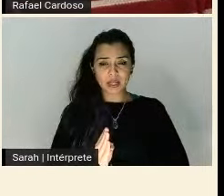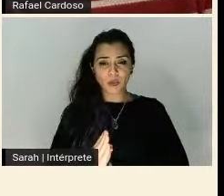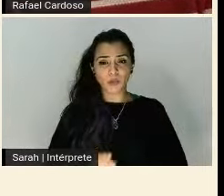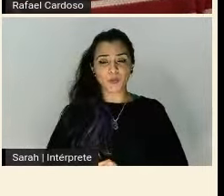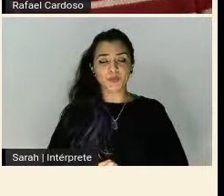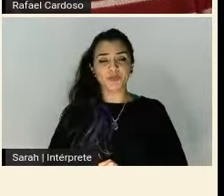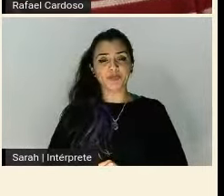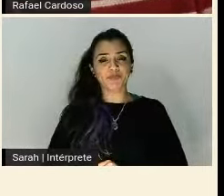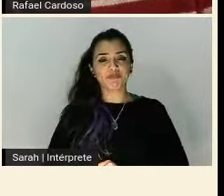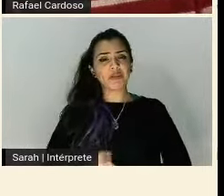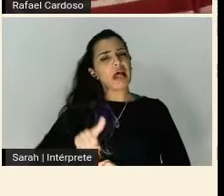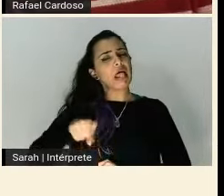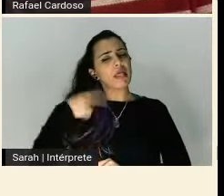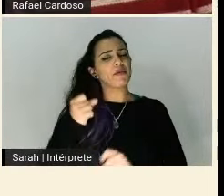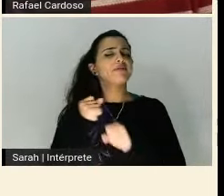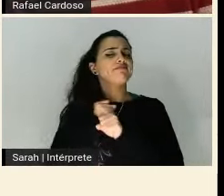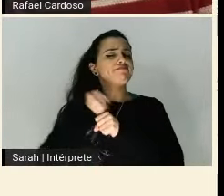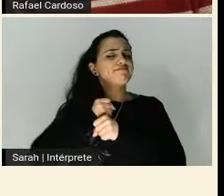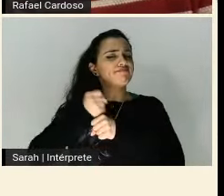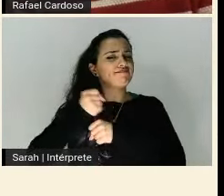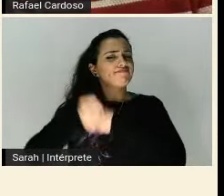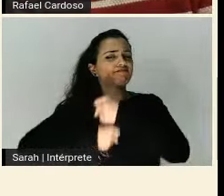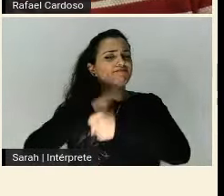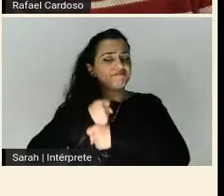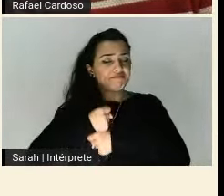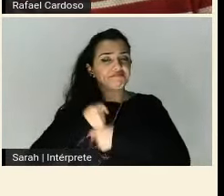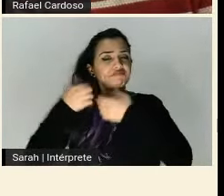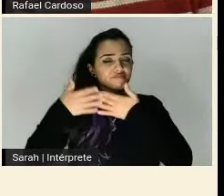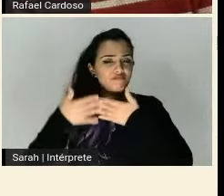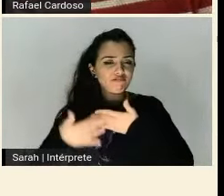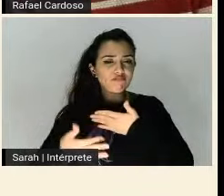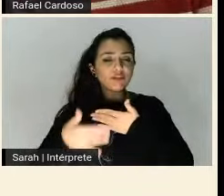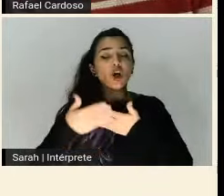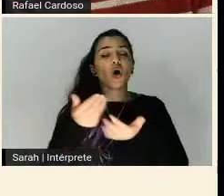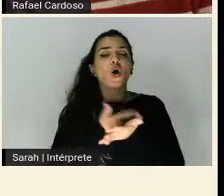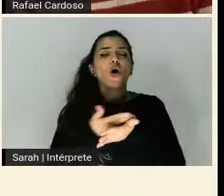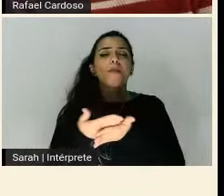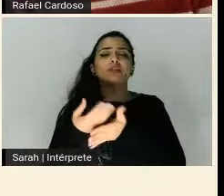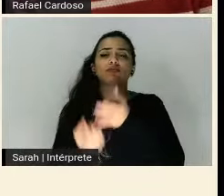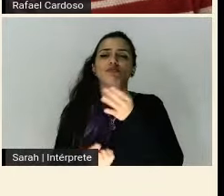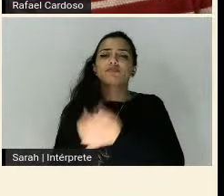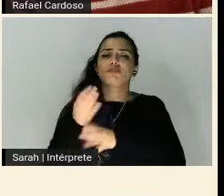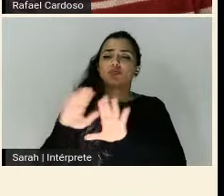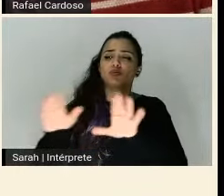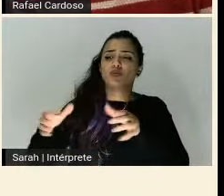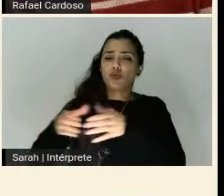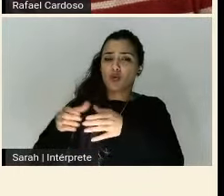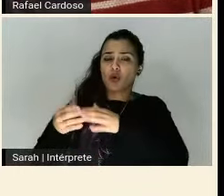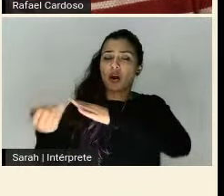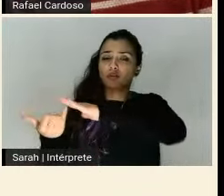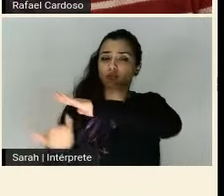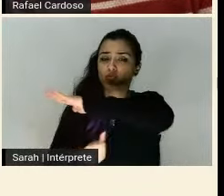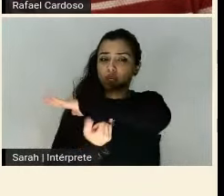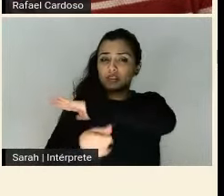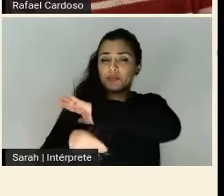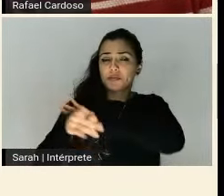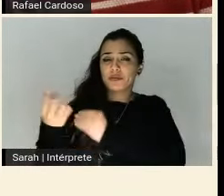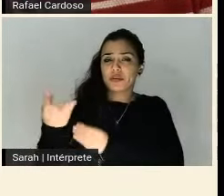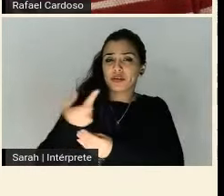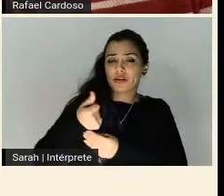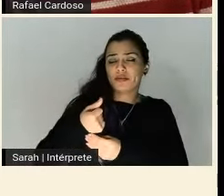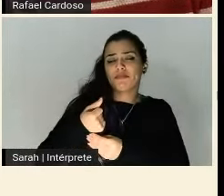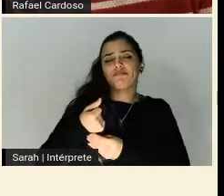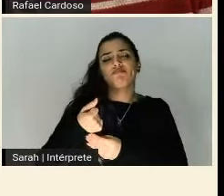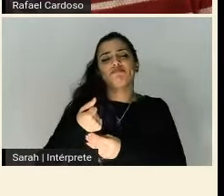Nos anos que se seguiram, surgiram as grandes instituições do cenário artístico de São Paulo, o MASP, a Bienal,